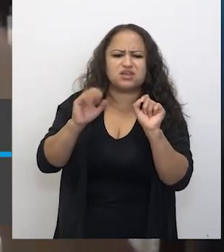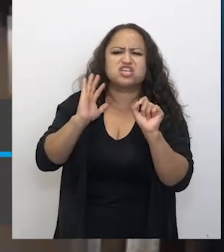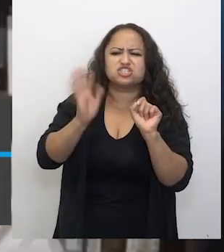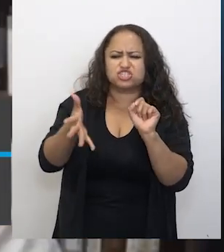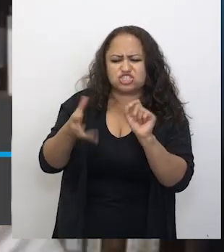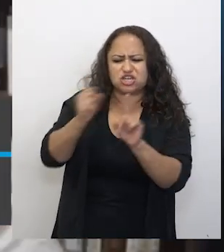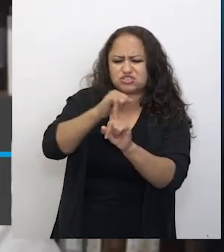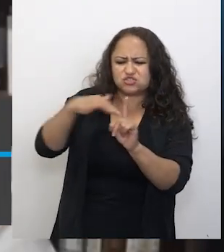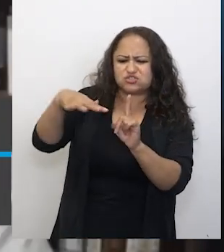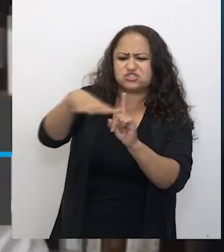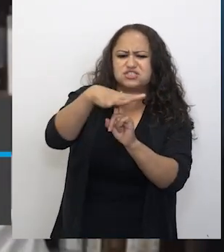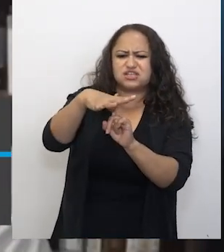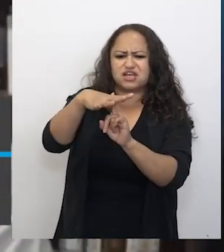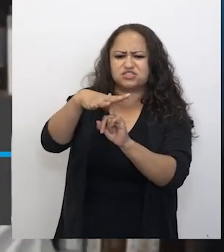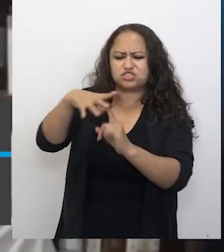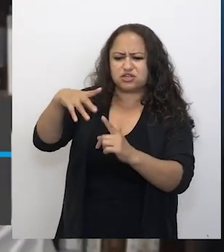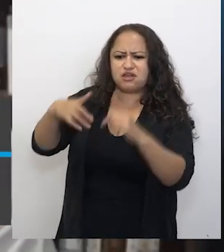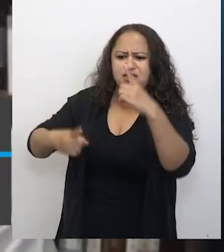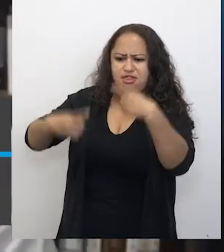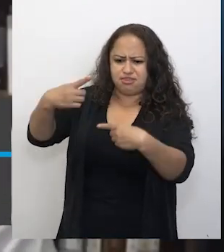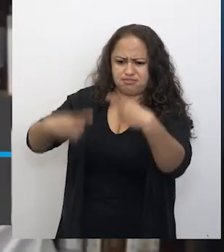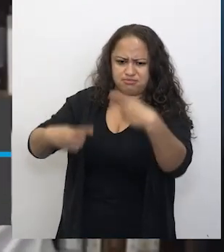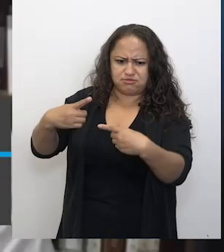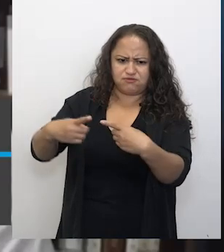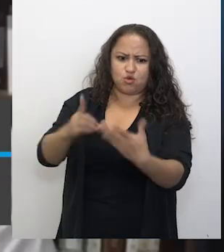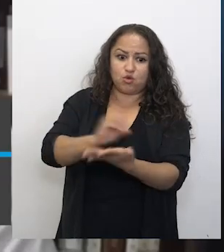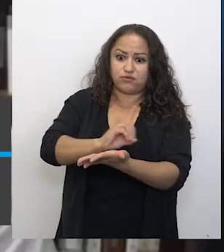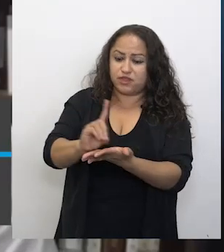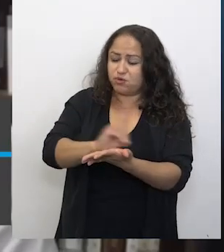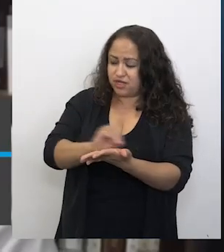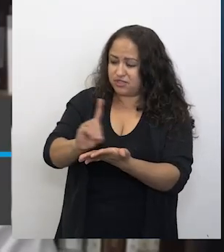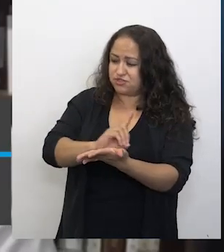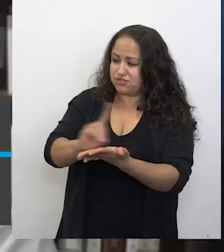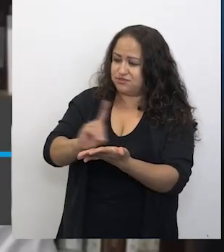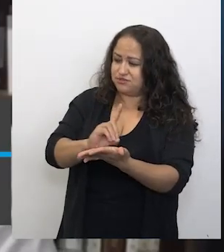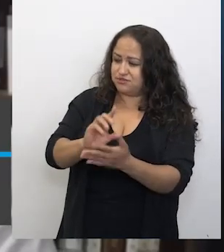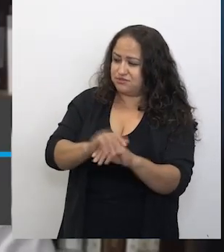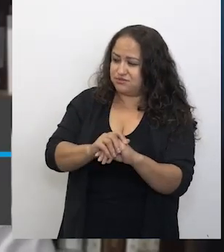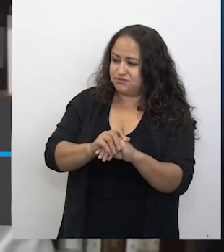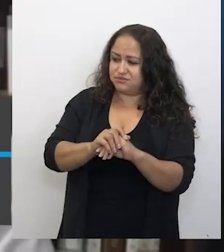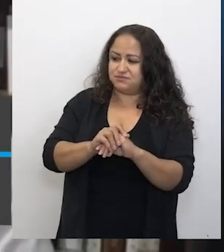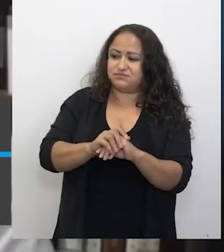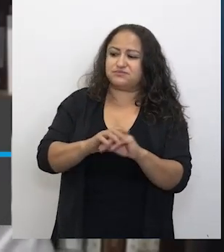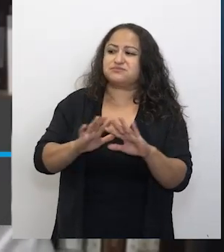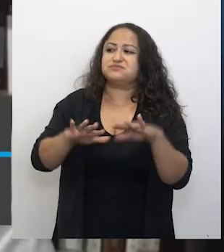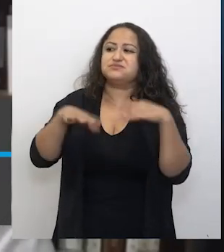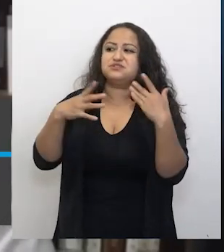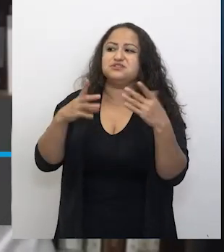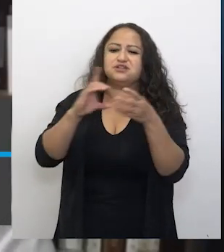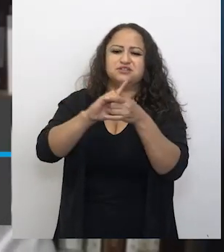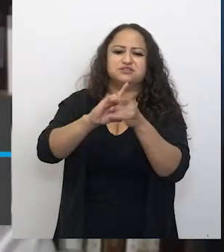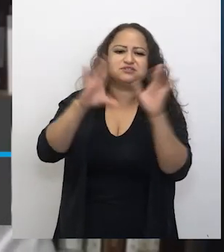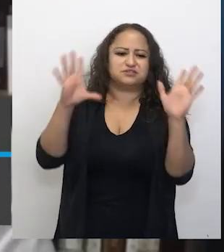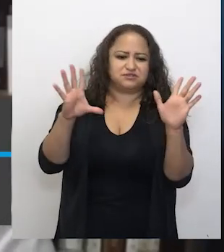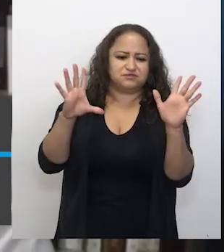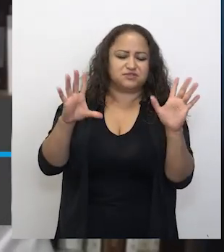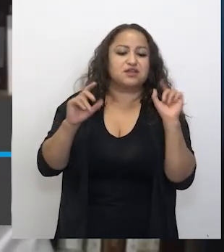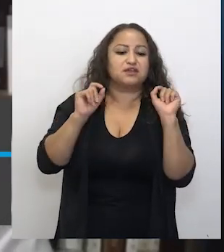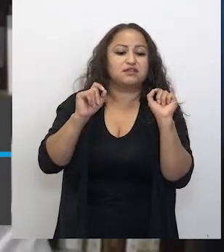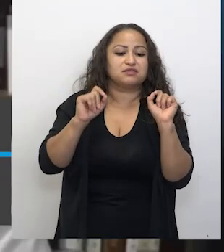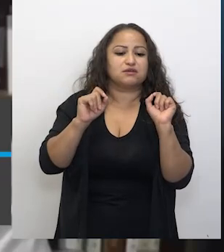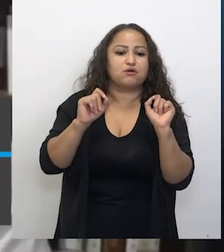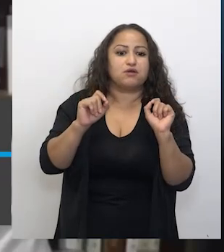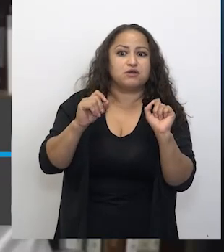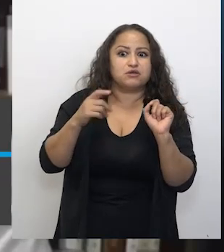civil democrática, né? Da mesma maneira, o Rousseau, né? Muito semelhante ao pensamento de John